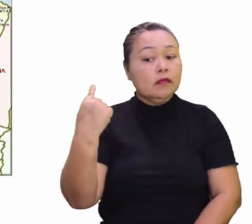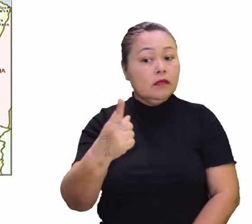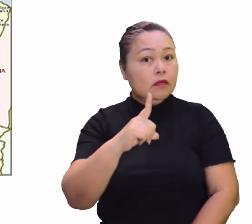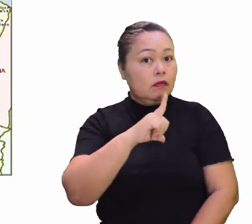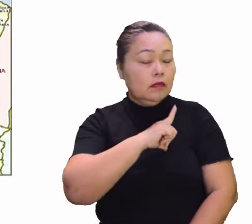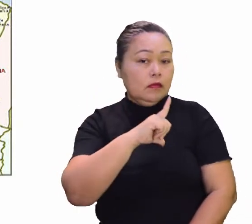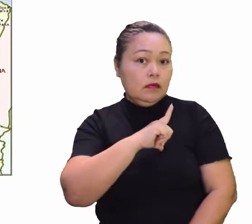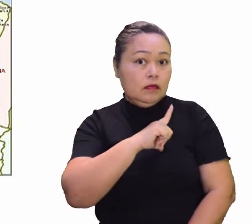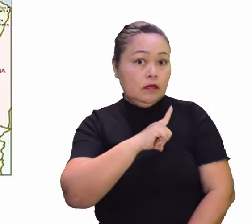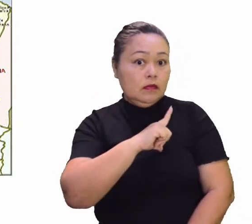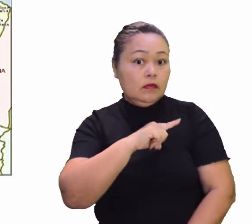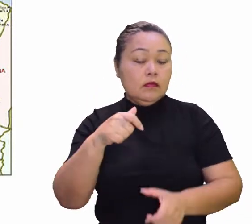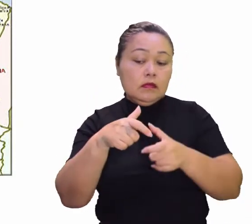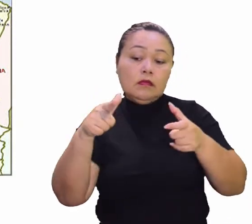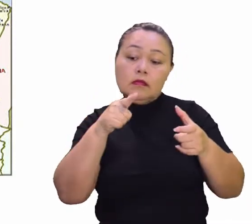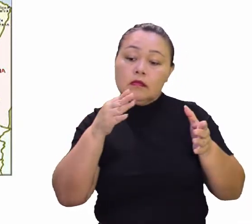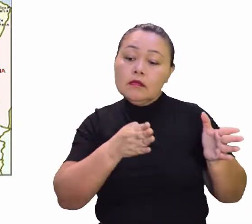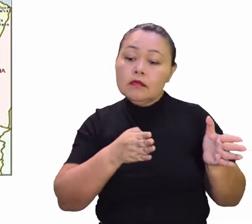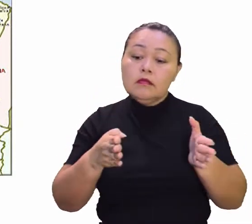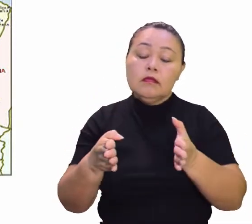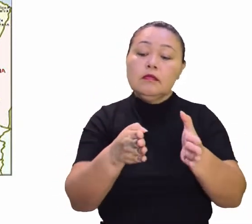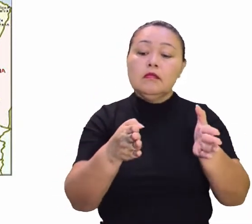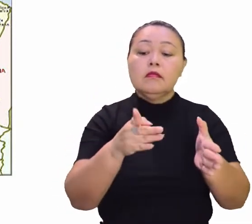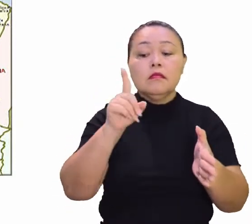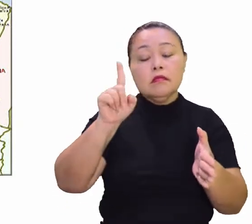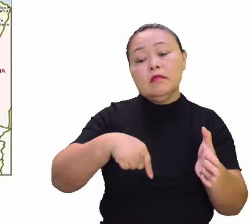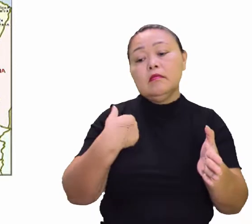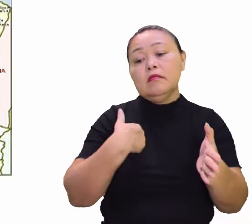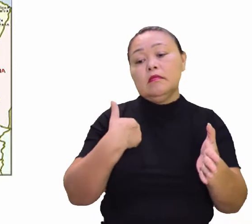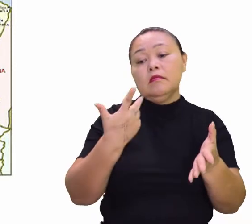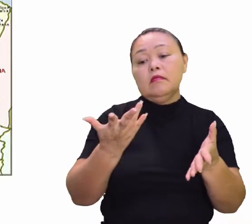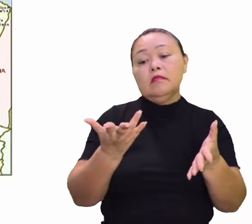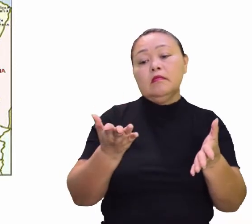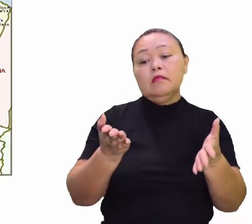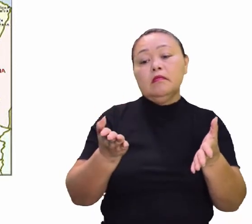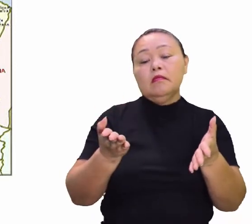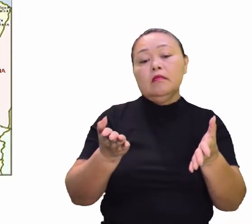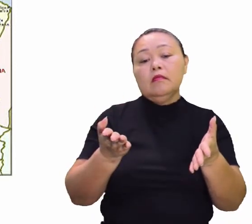temos o maior rio de Rondônia como sendo o rio